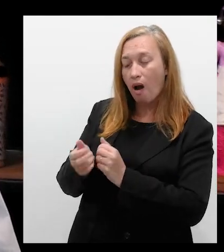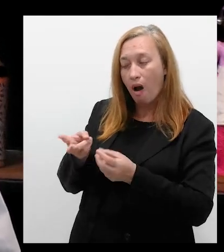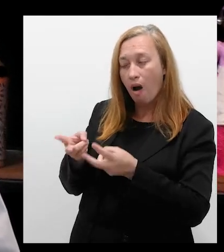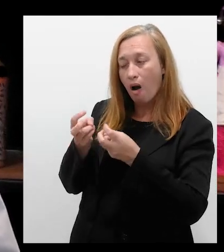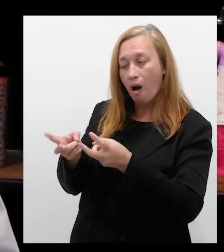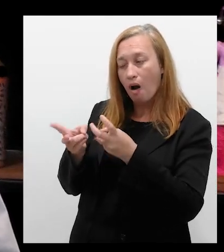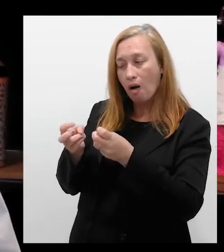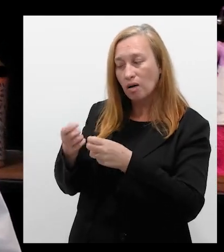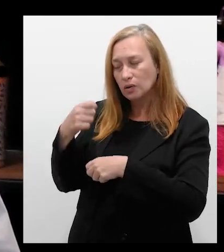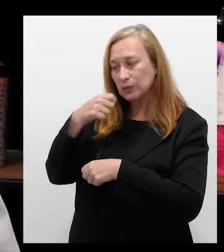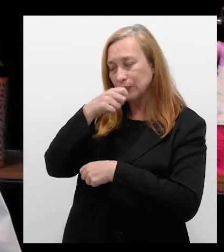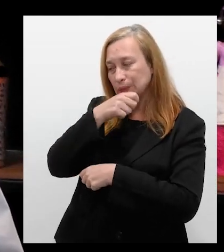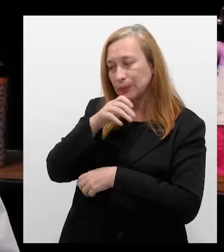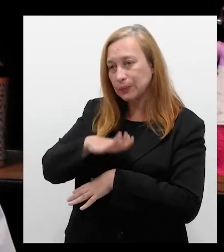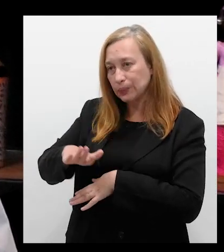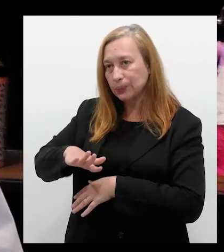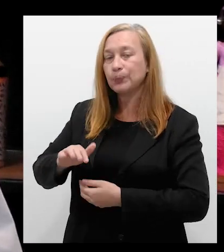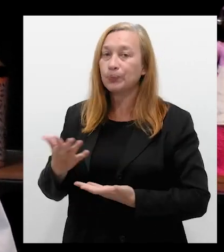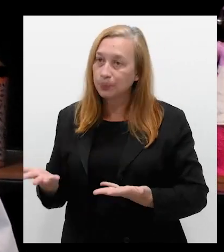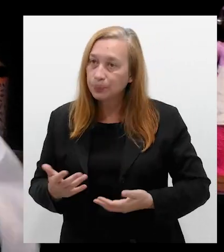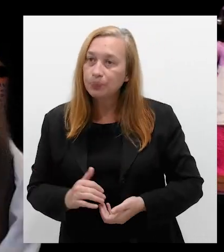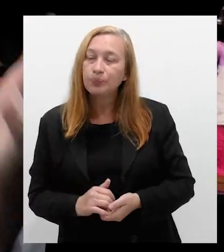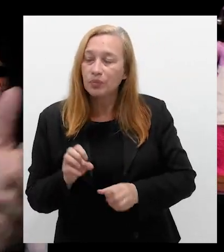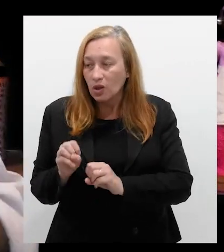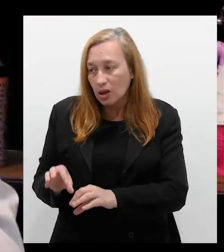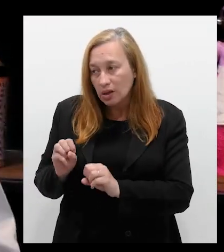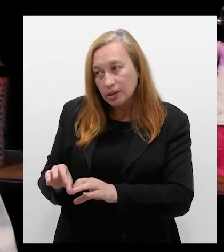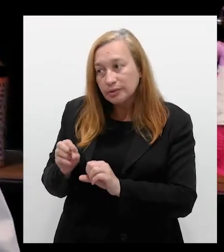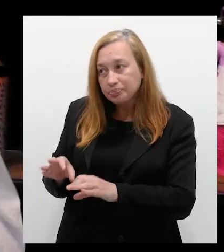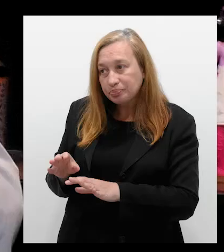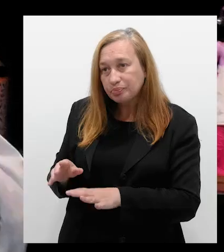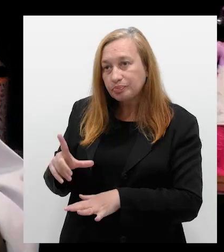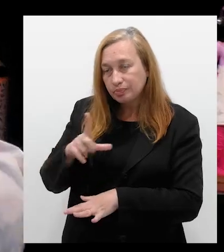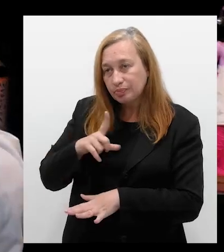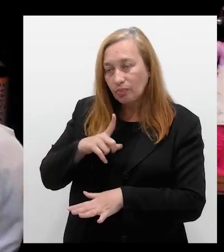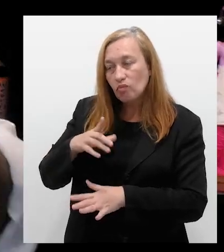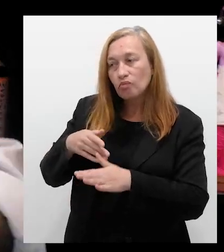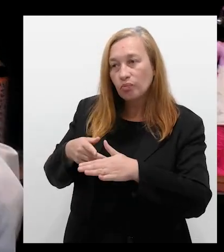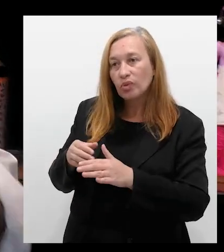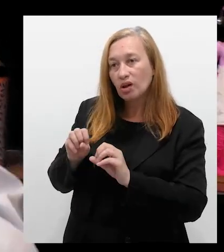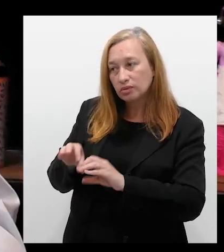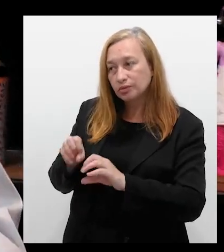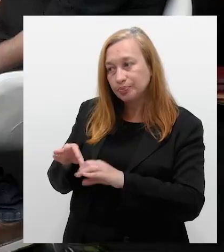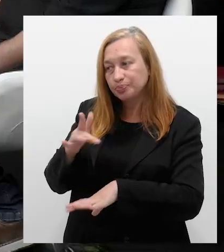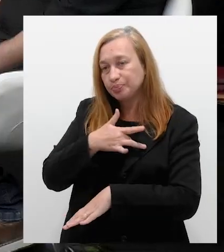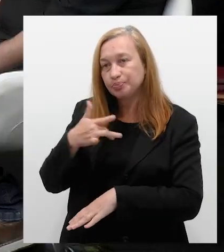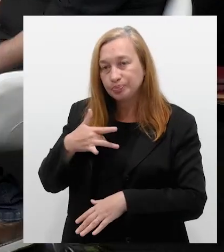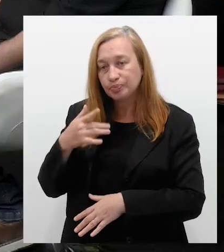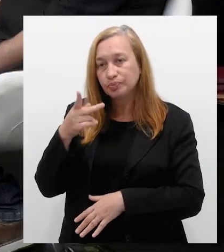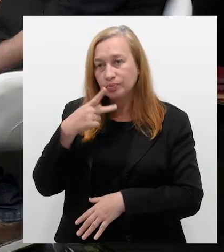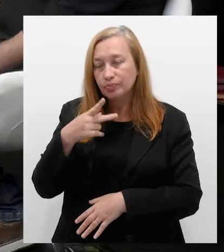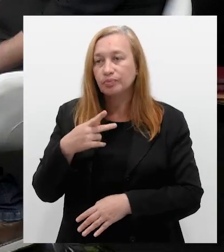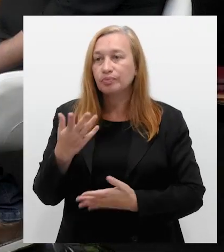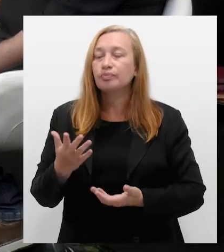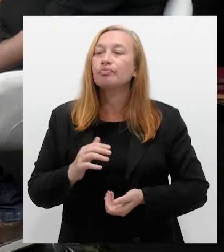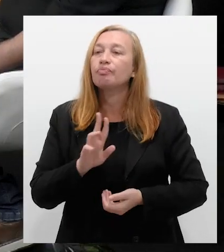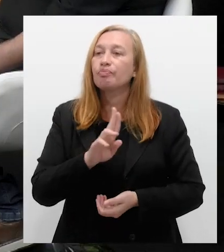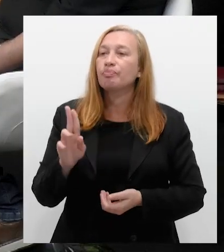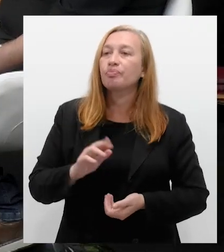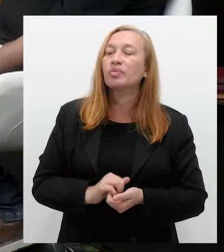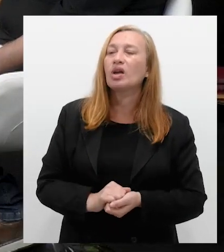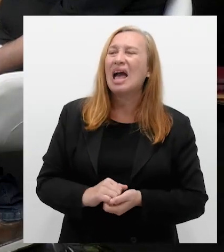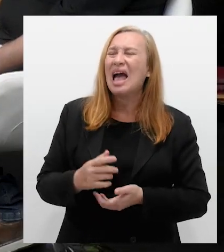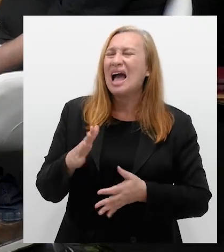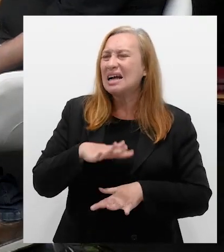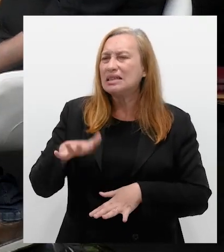e supervisiona aquela criança escovando o dente, ensina, instrui para que ela tenha essa educação em saúde, como o nome já diz. Professor, a criança não